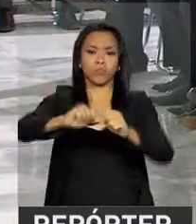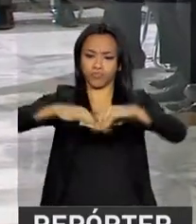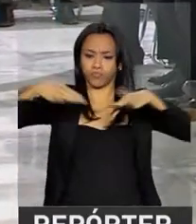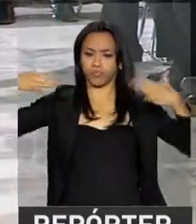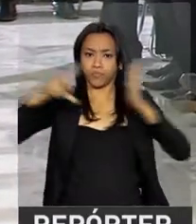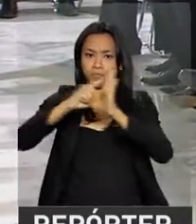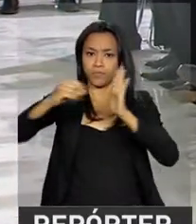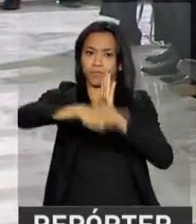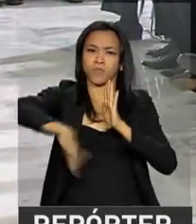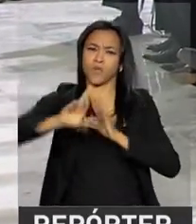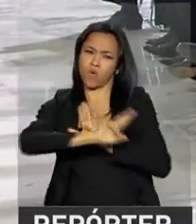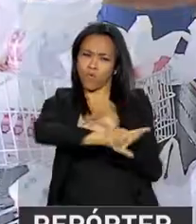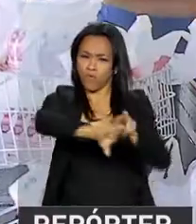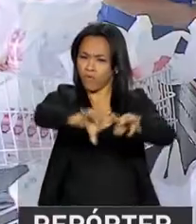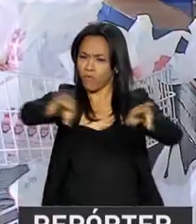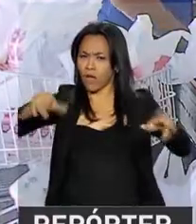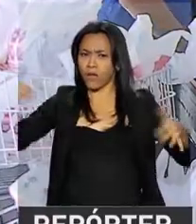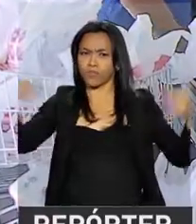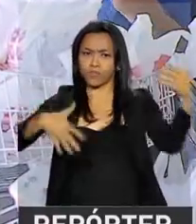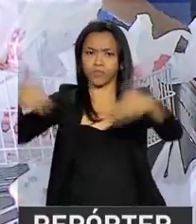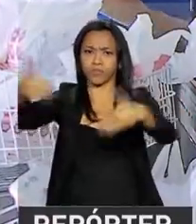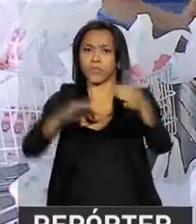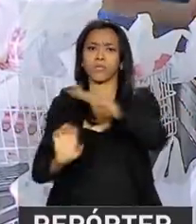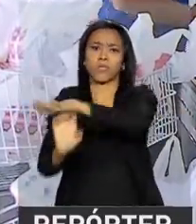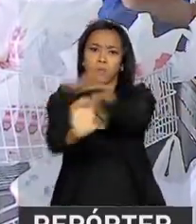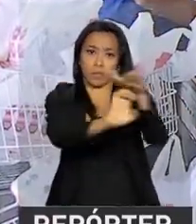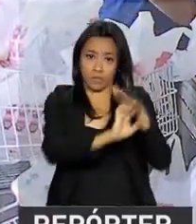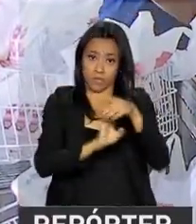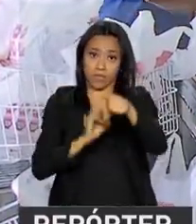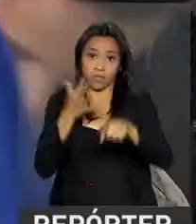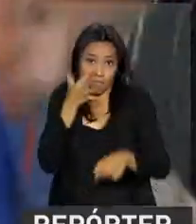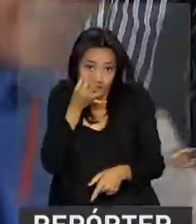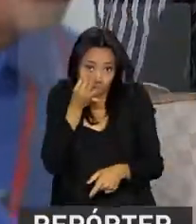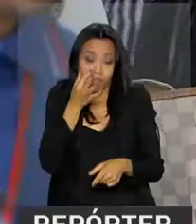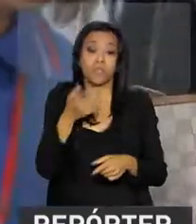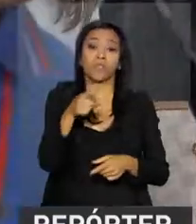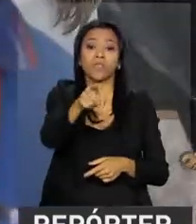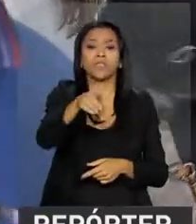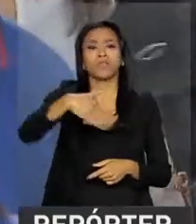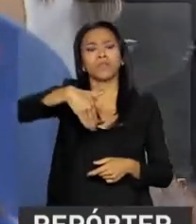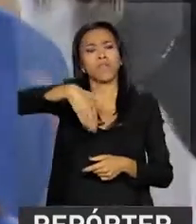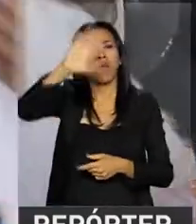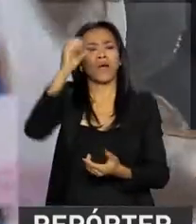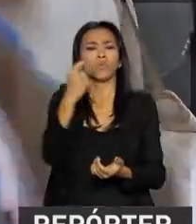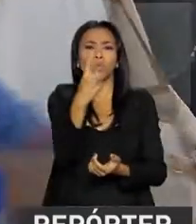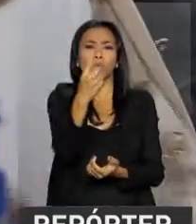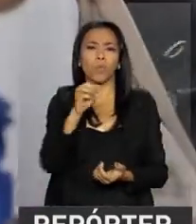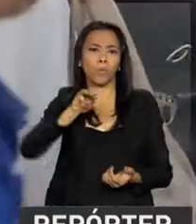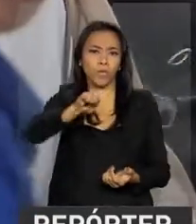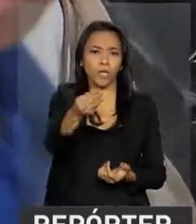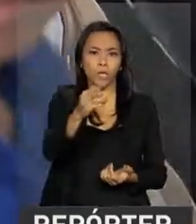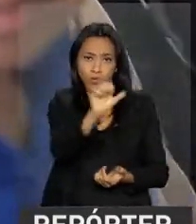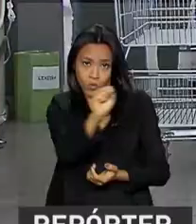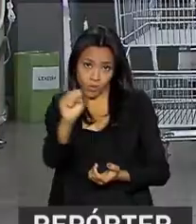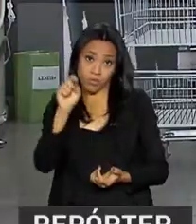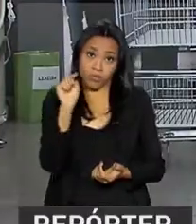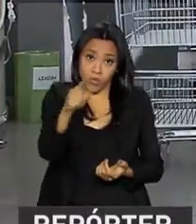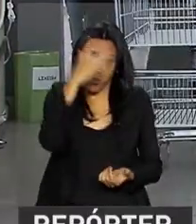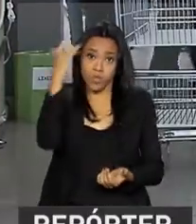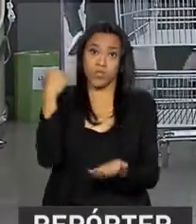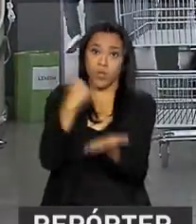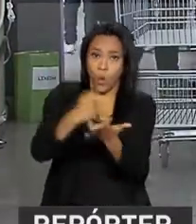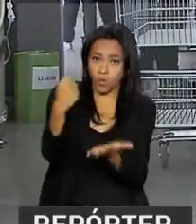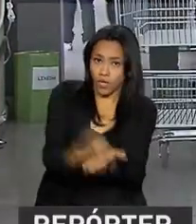empresários do setor a medida favorece o segmento da economia que emprega mais de 1 milhão e 800 mil trabalhadores e